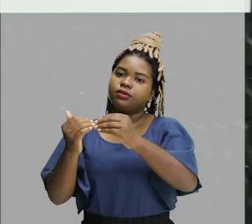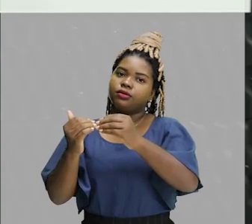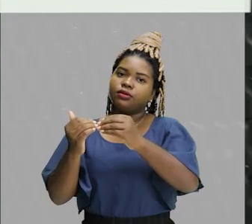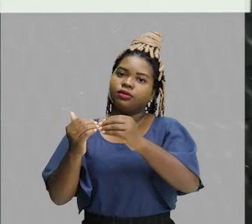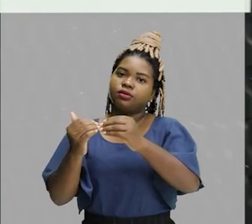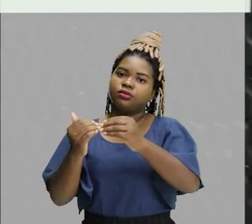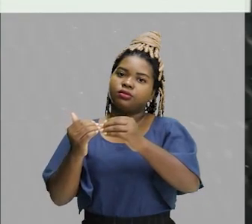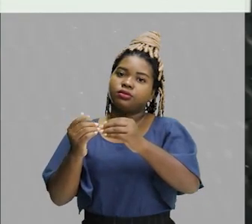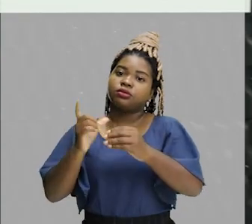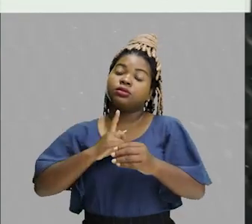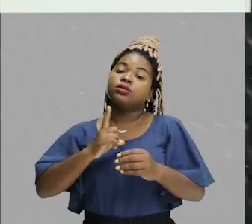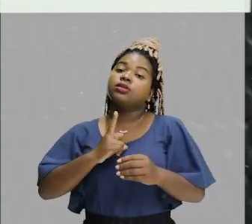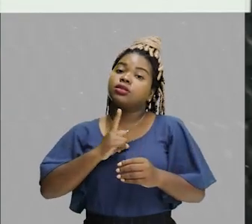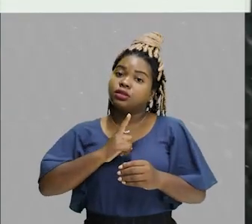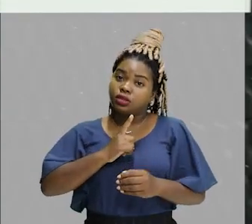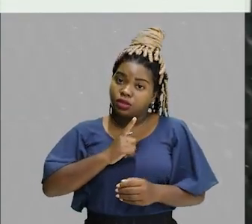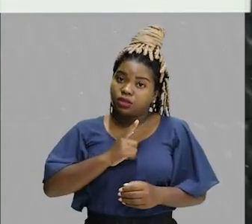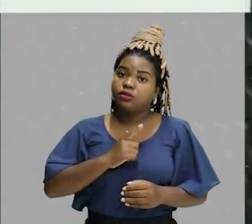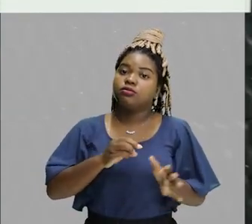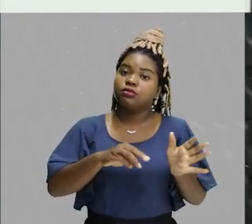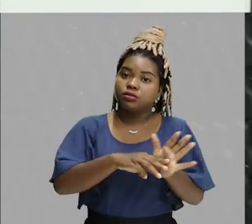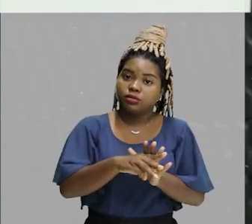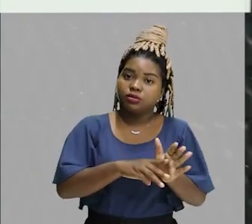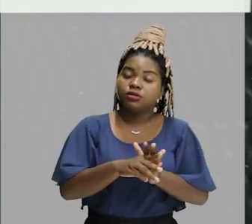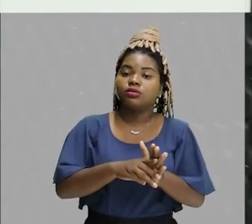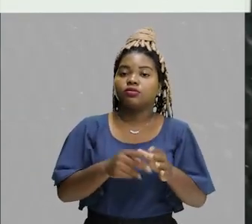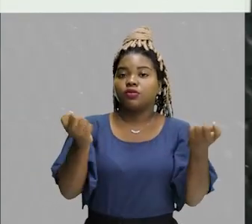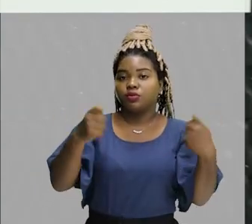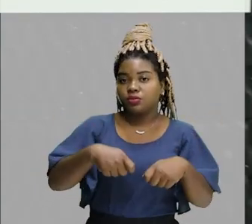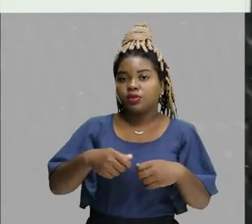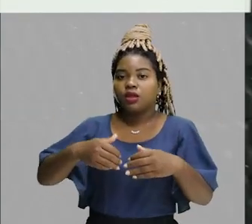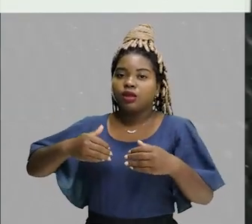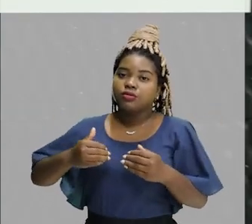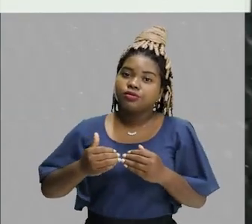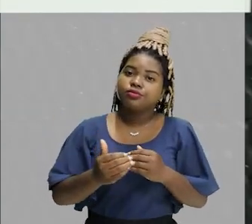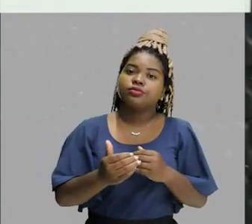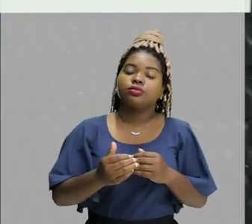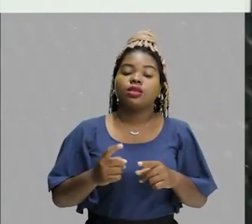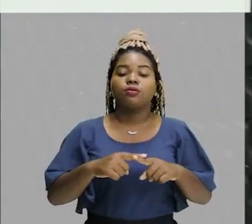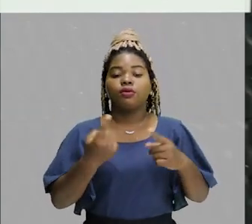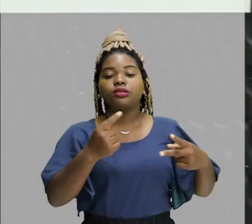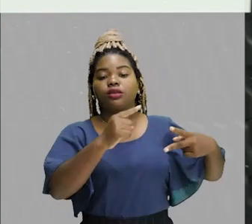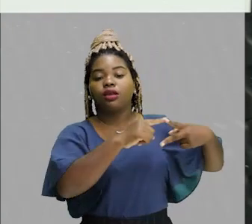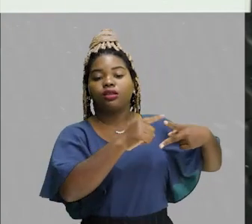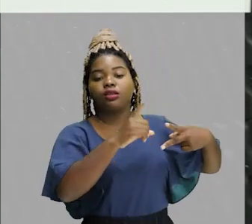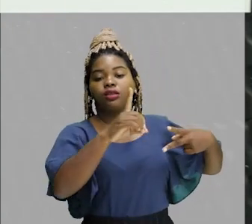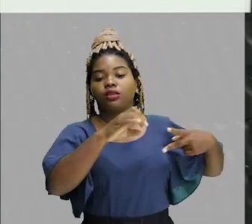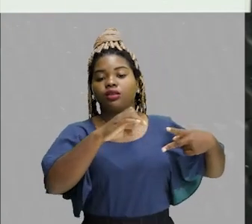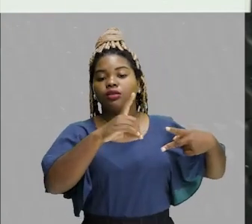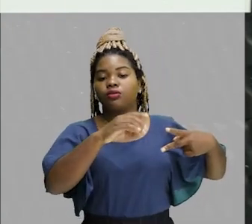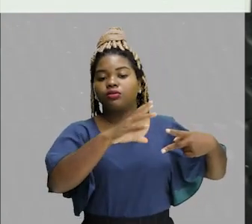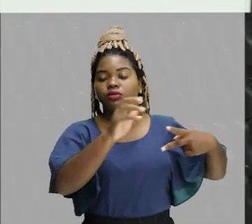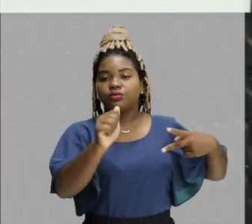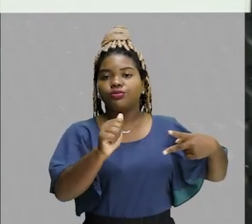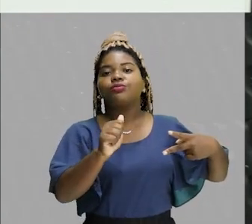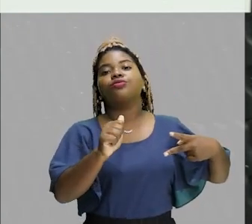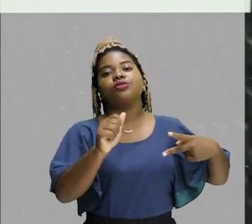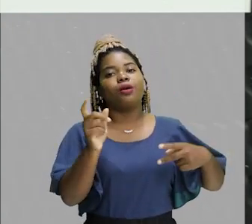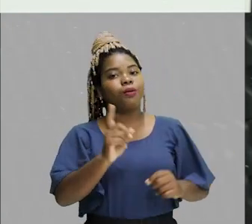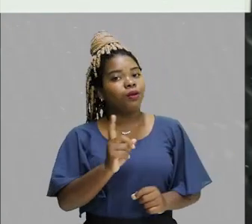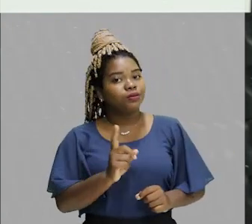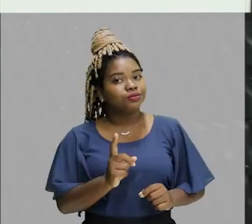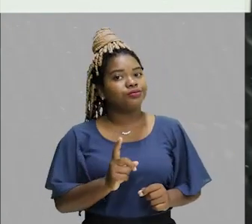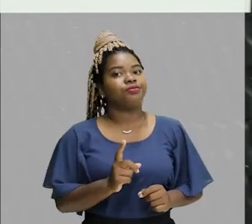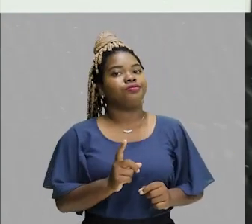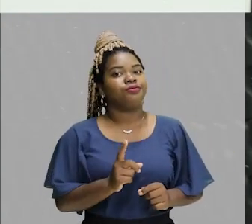indução uma possibilidade de avançar muito mais nesse processo. A dedução, ela me prende muito mais